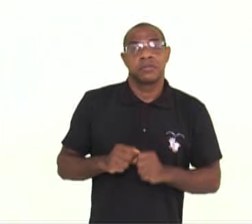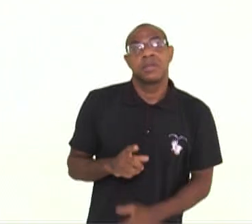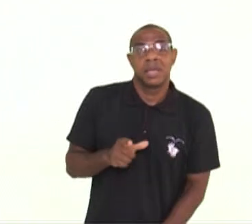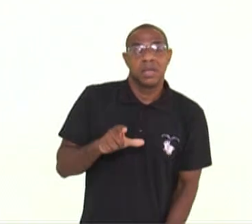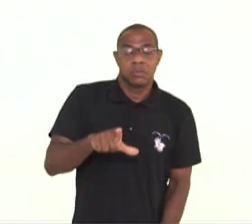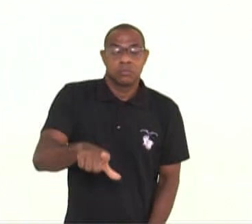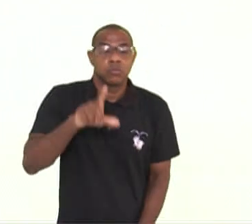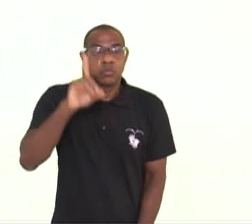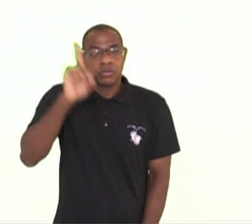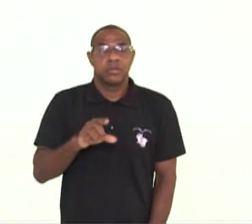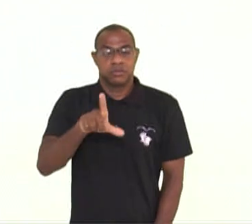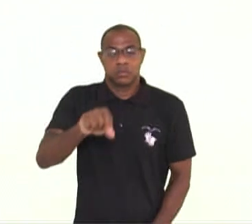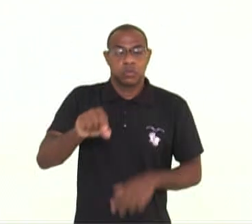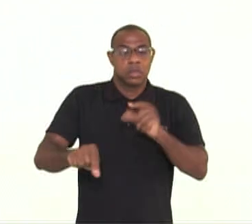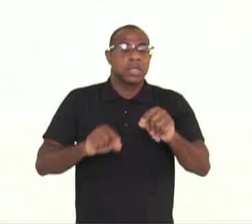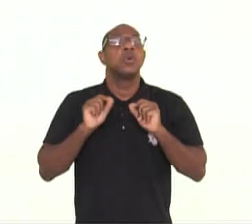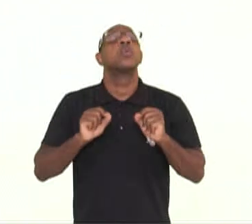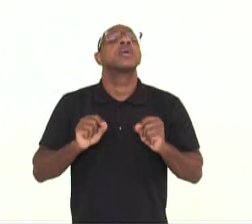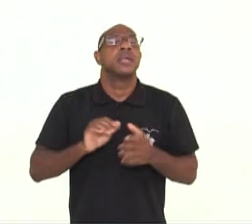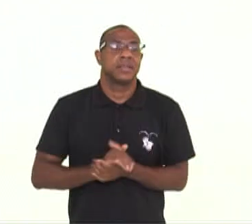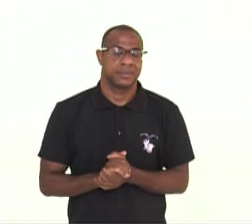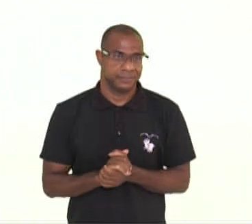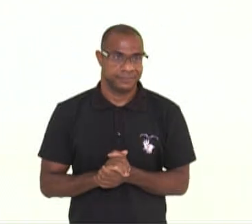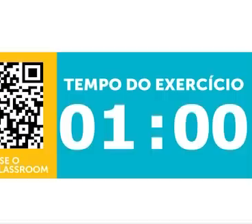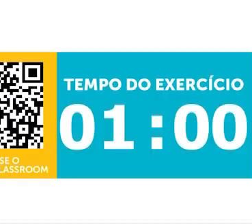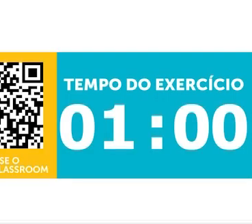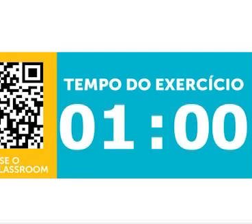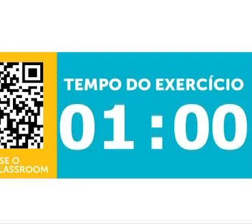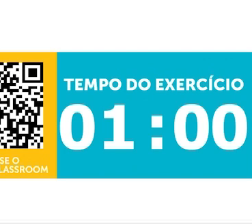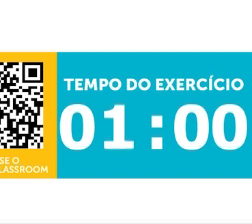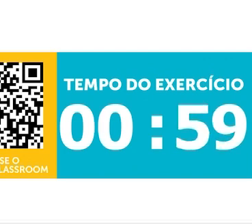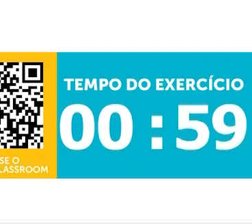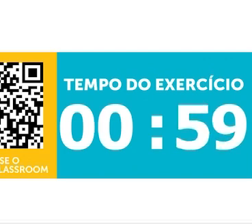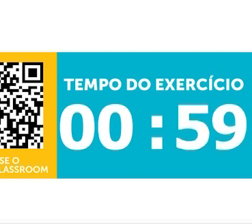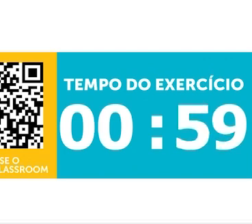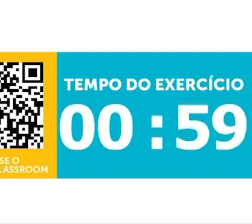padroado. A que se refere esse direito do padroado?